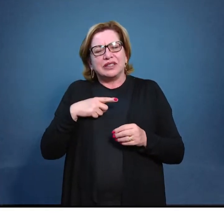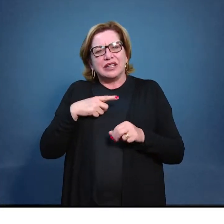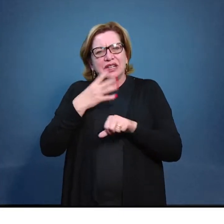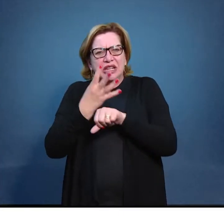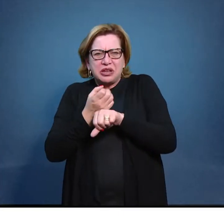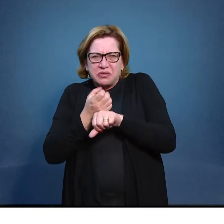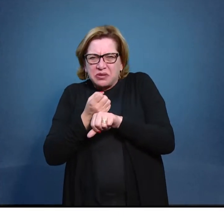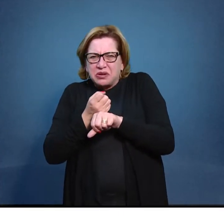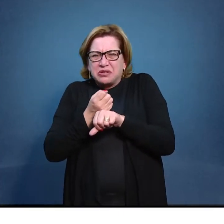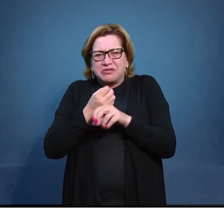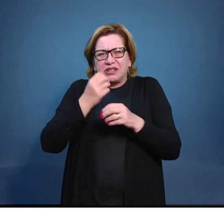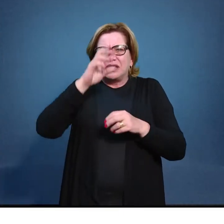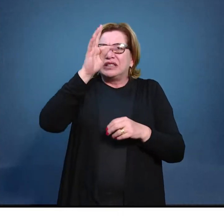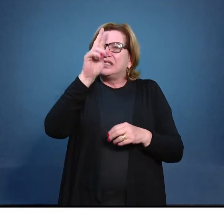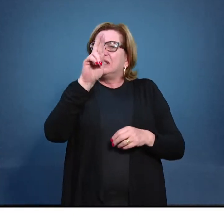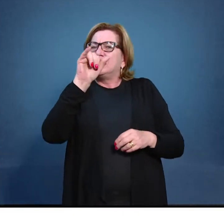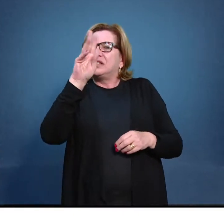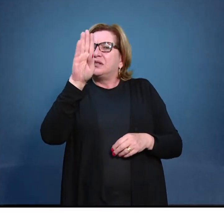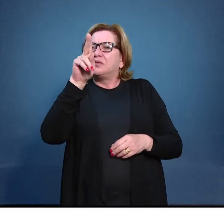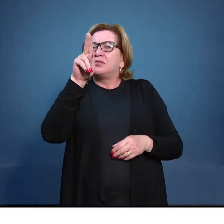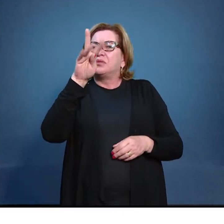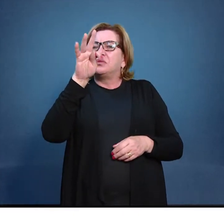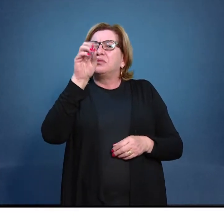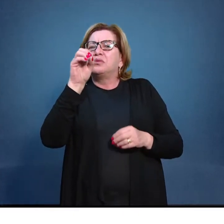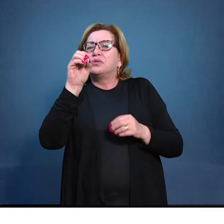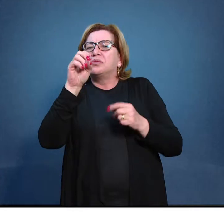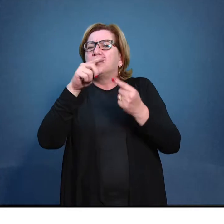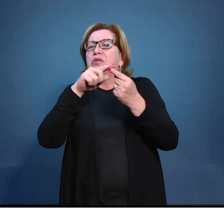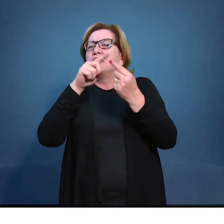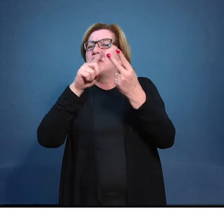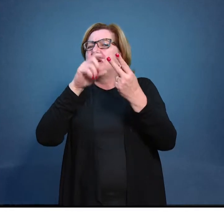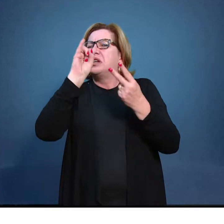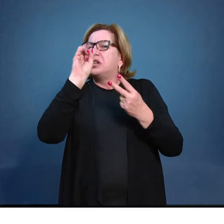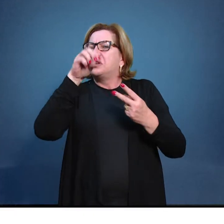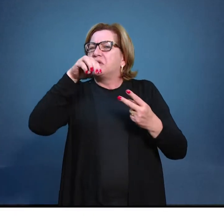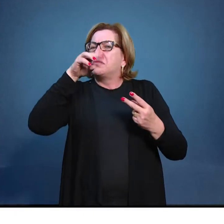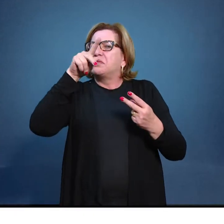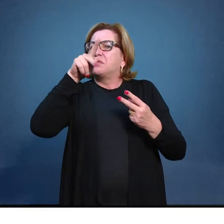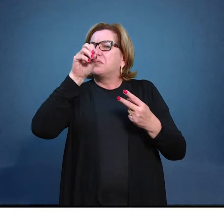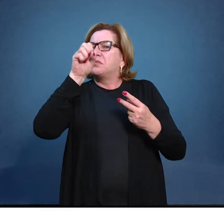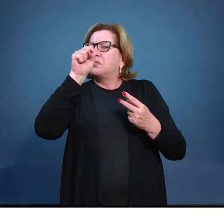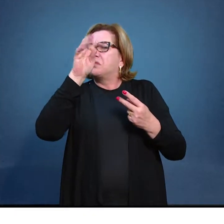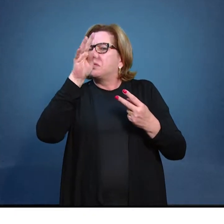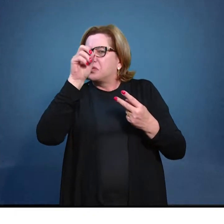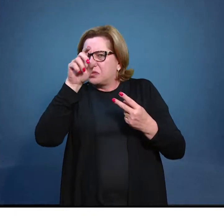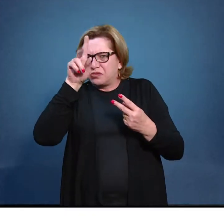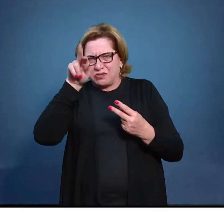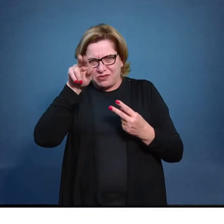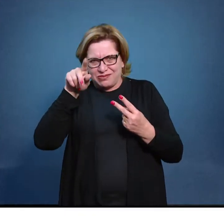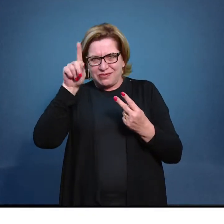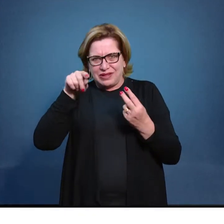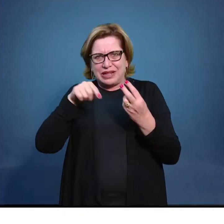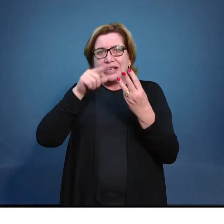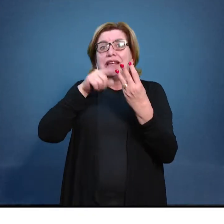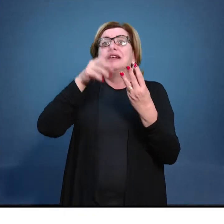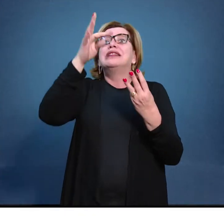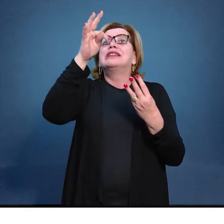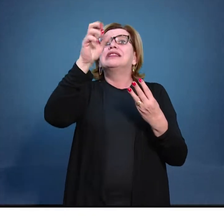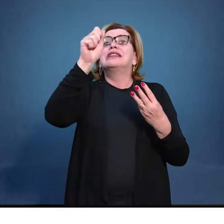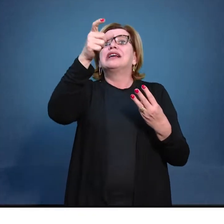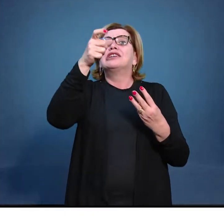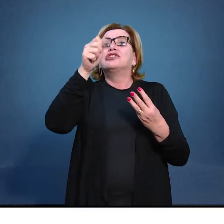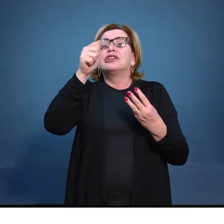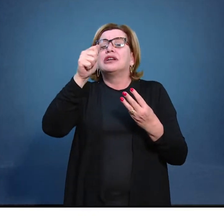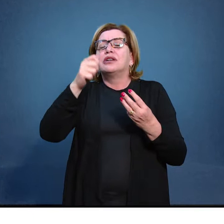Tributo e imposto é a mesma coisa? E as taxas? O que são, quando eu pago um asfalto, eu estou